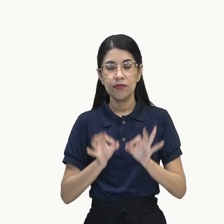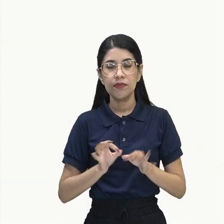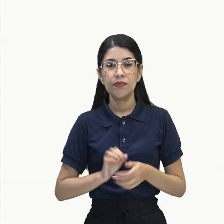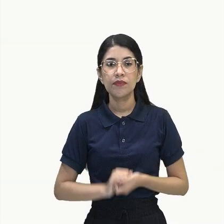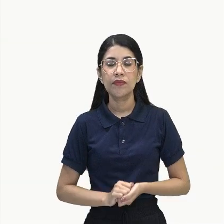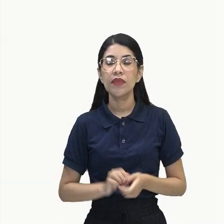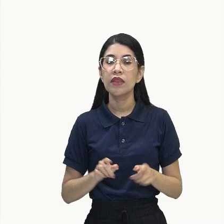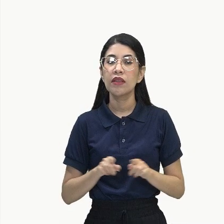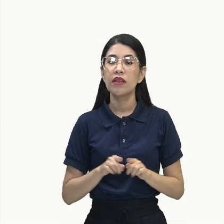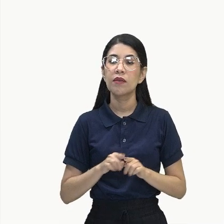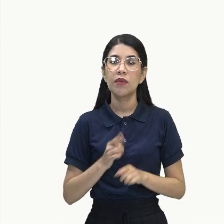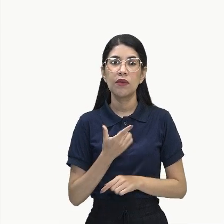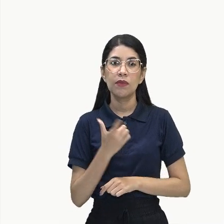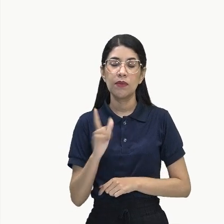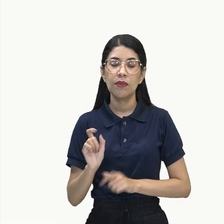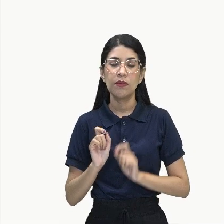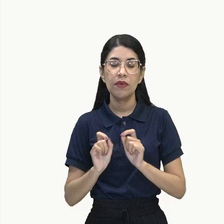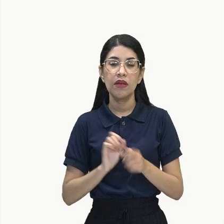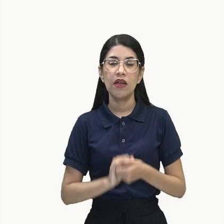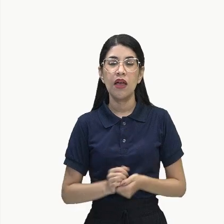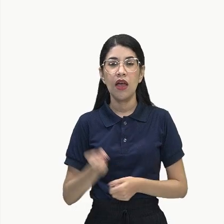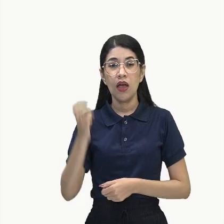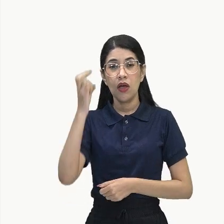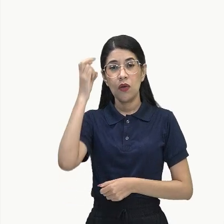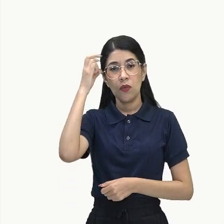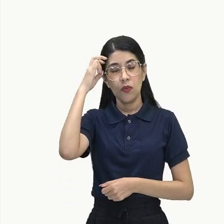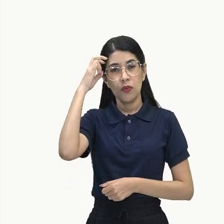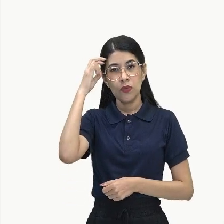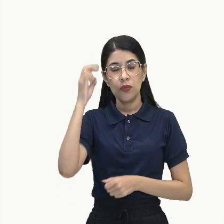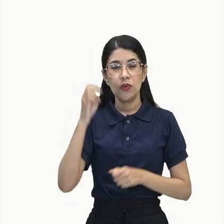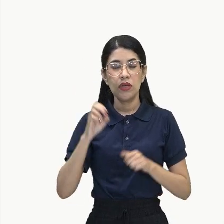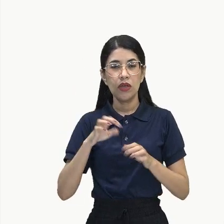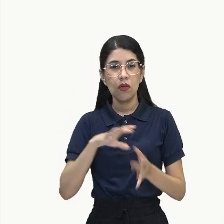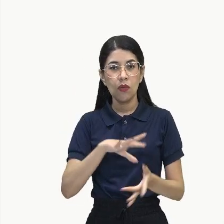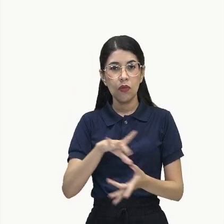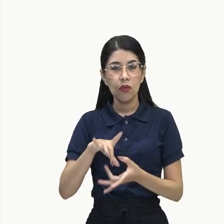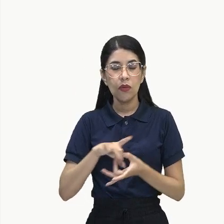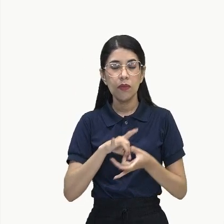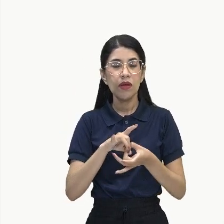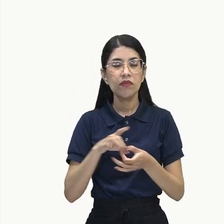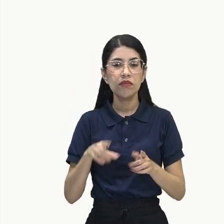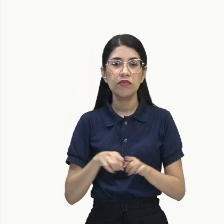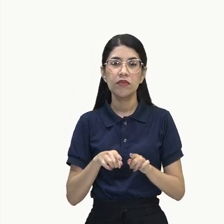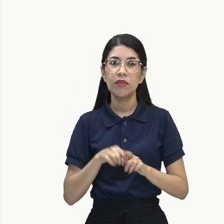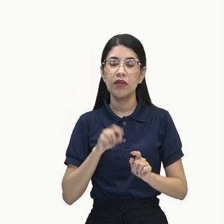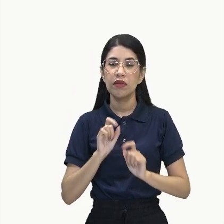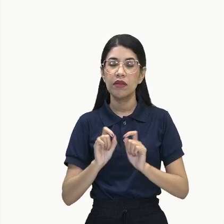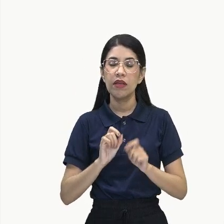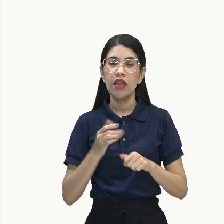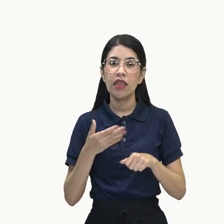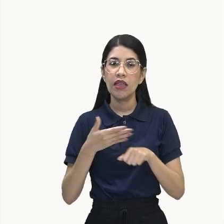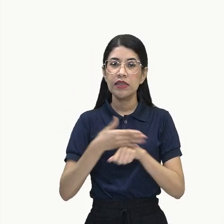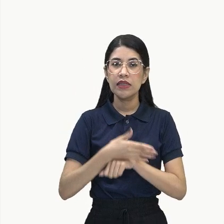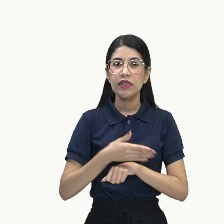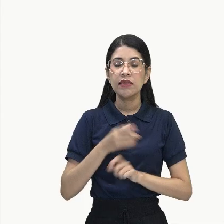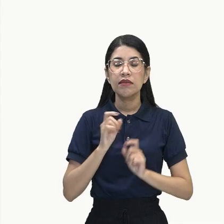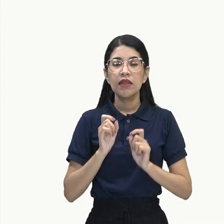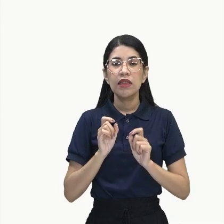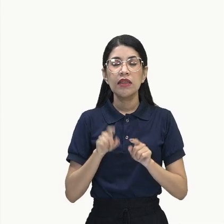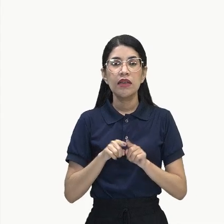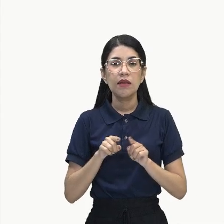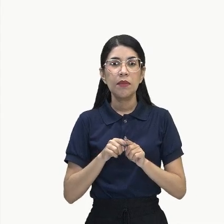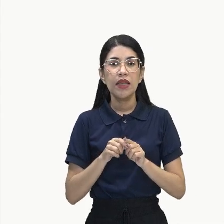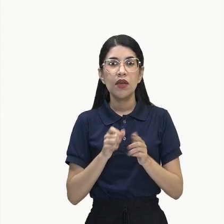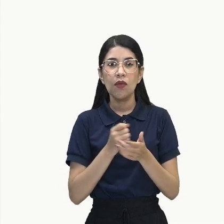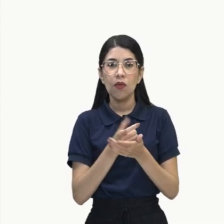a questão da cultura de massa, né? A criação de uma cultura global. Isso porque nós acessamos ali e consumimos